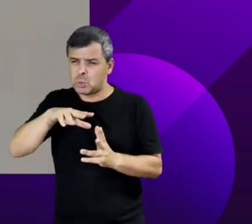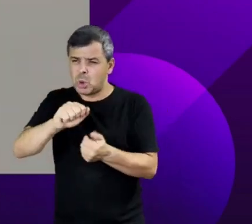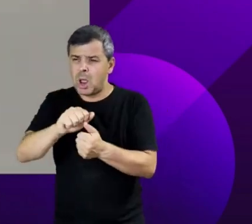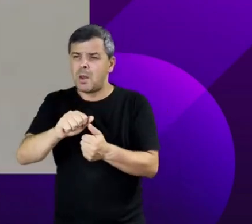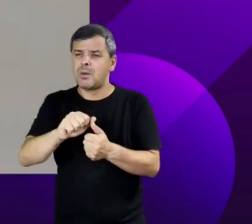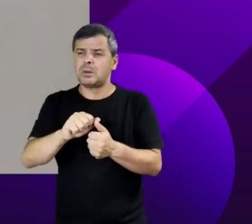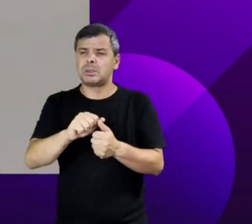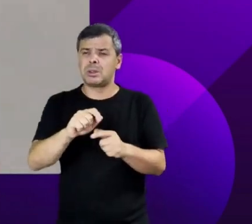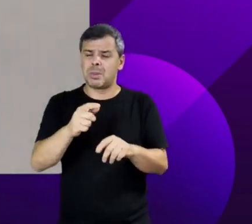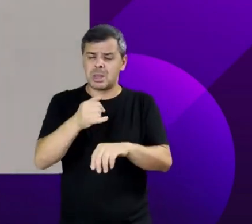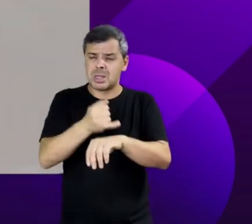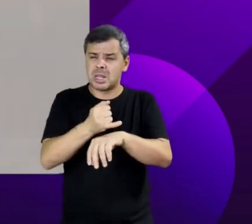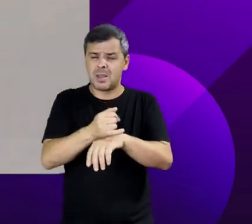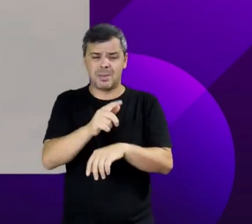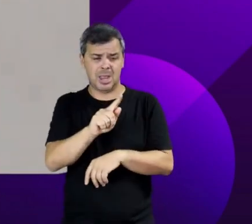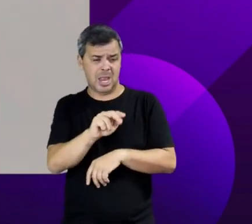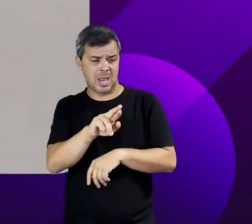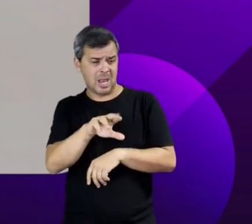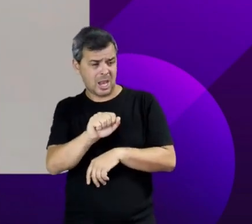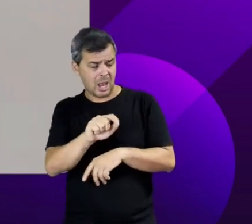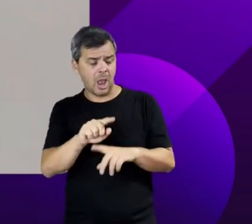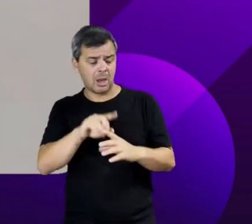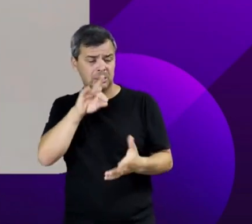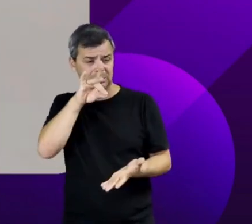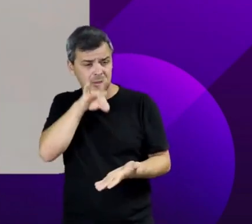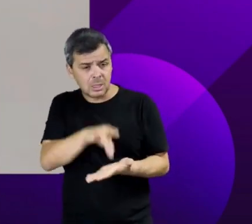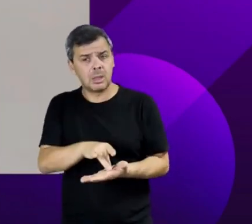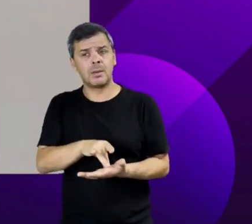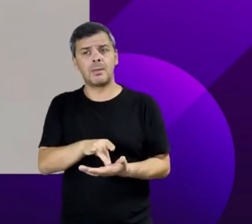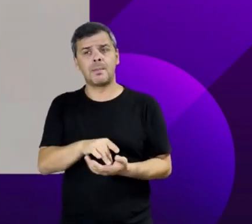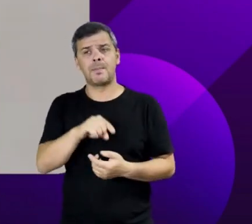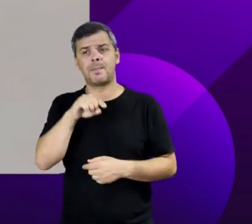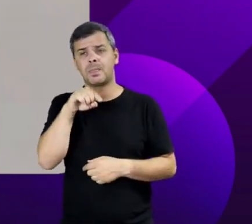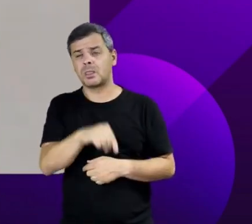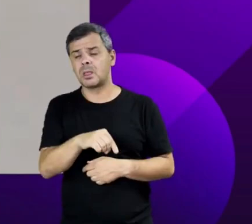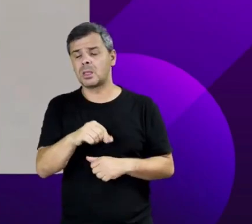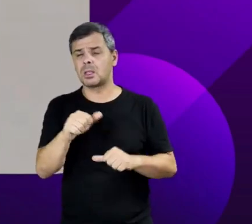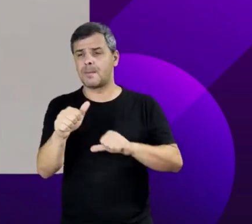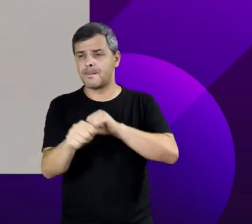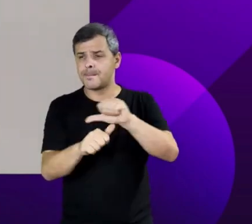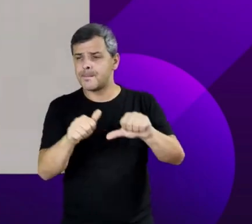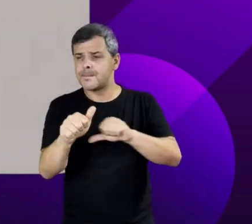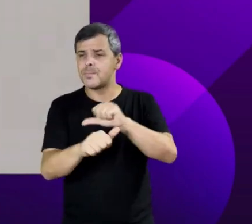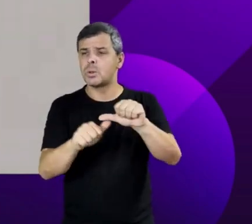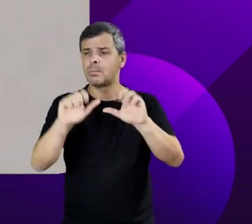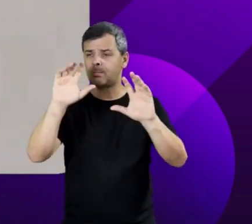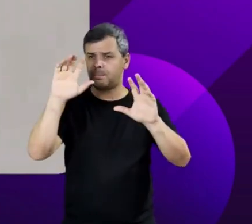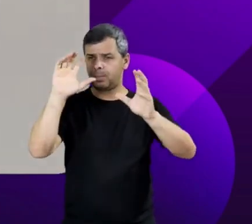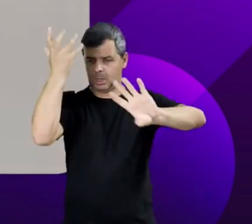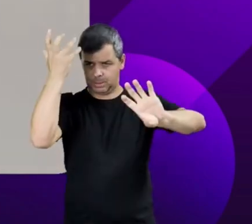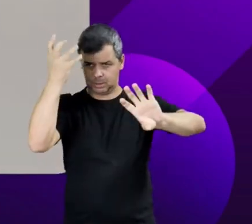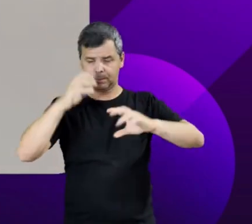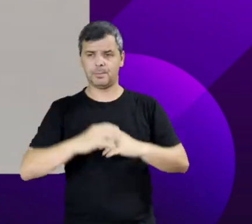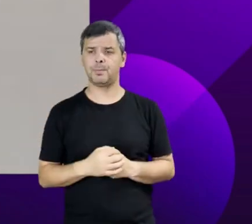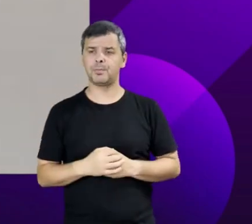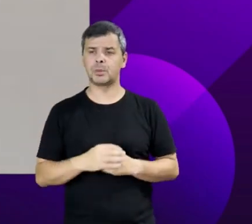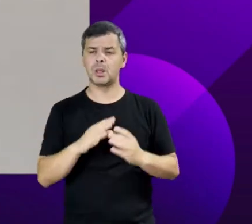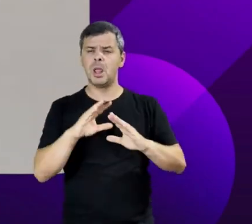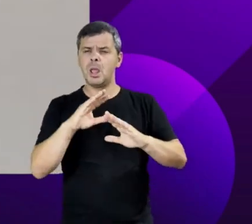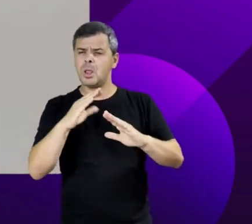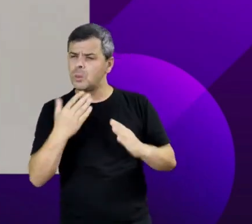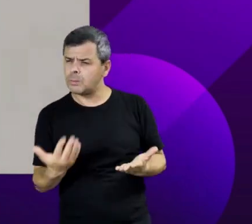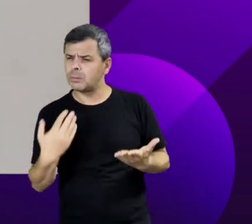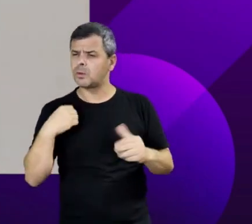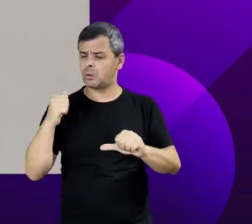de gases, enfim, então falar efetivamente destas mudanças climáticas. E quando se